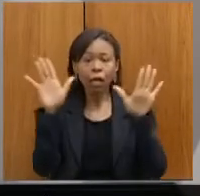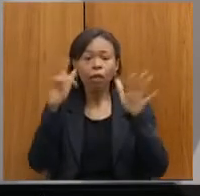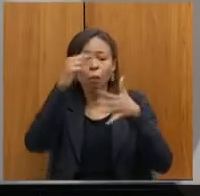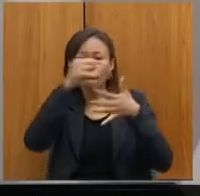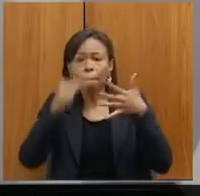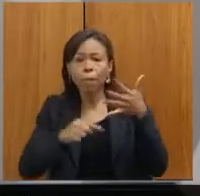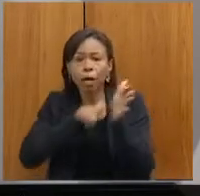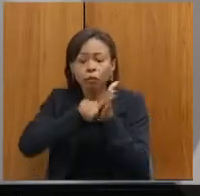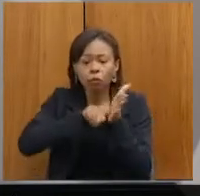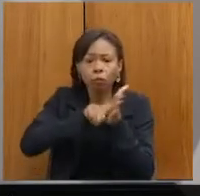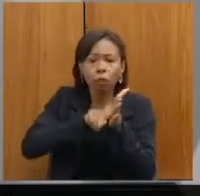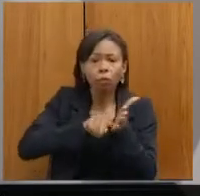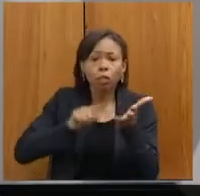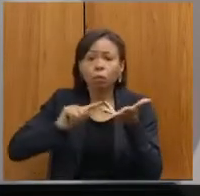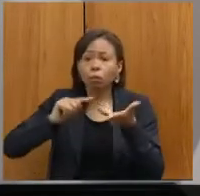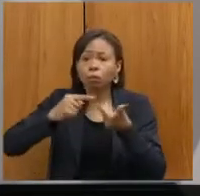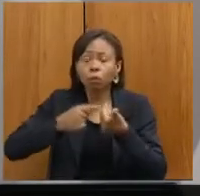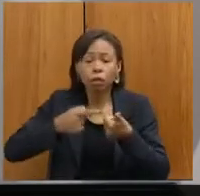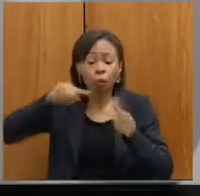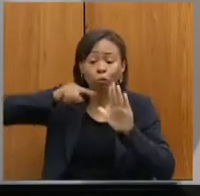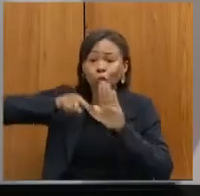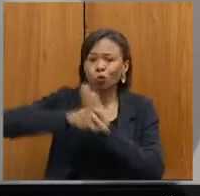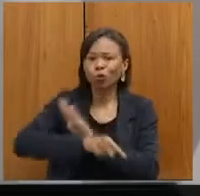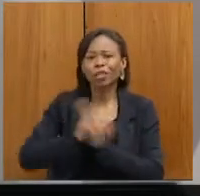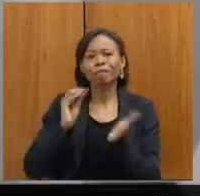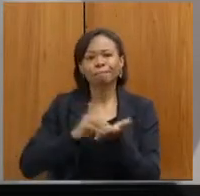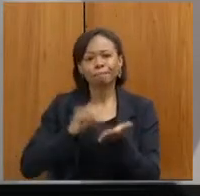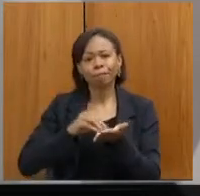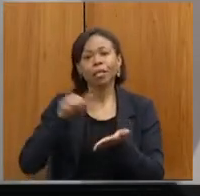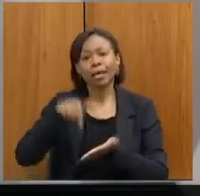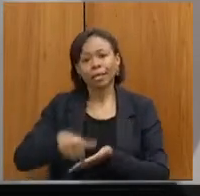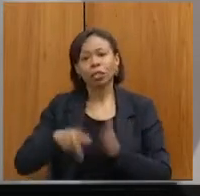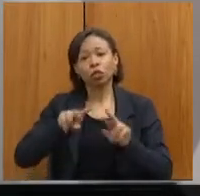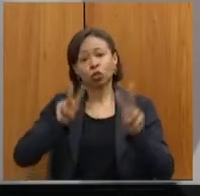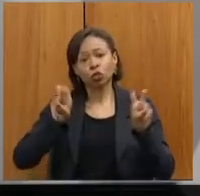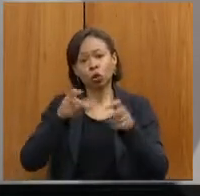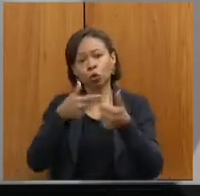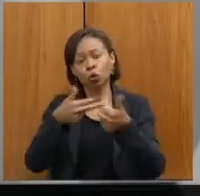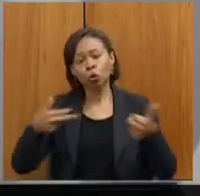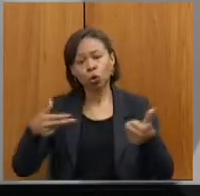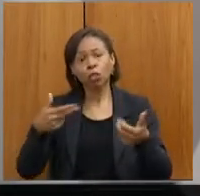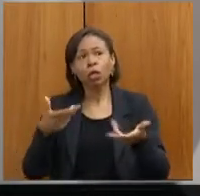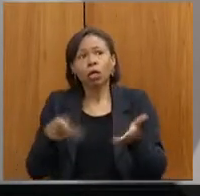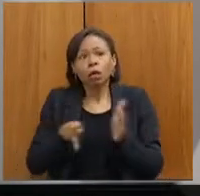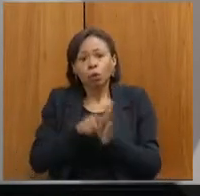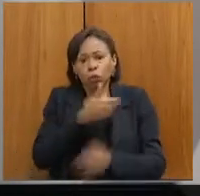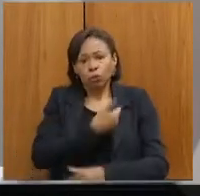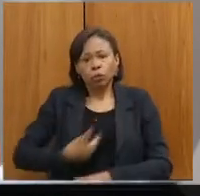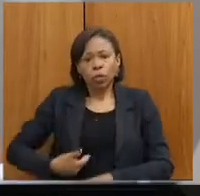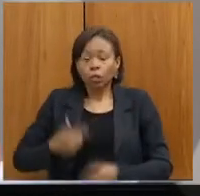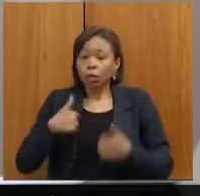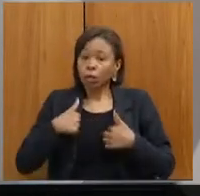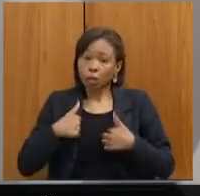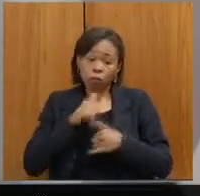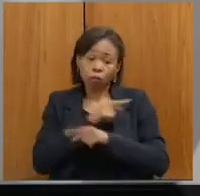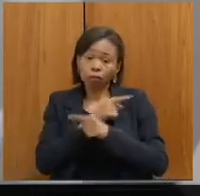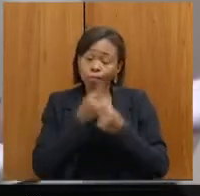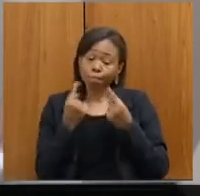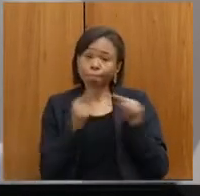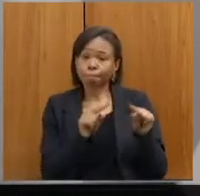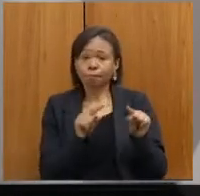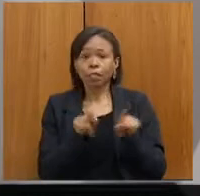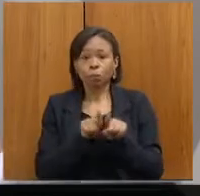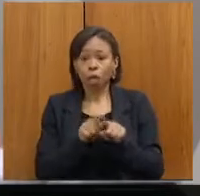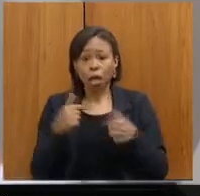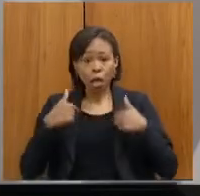questionar debater e aprofundar as questões do Estado então fica aqui a minha indignação meu lamento e o encaminhamento por